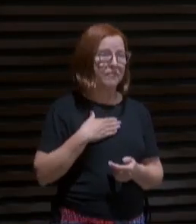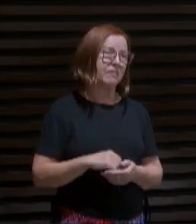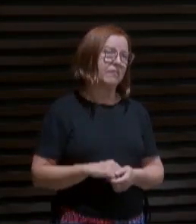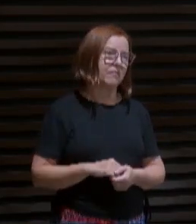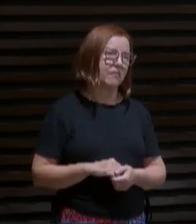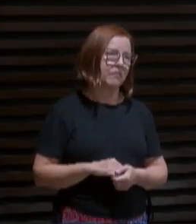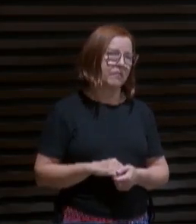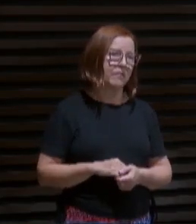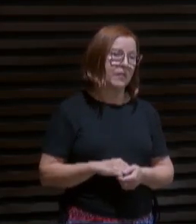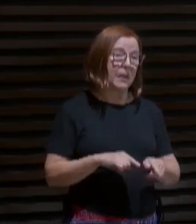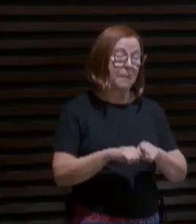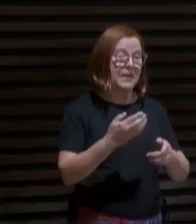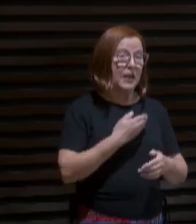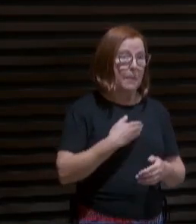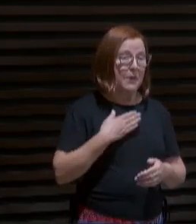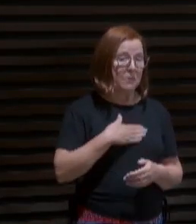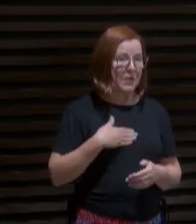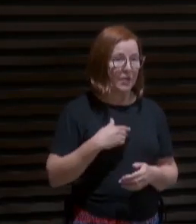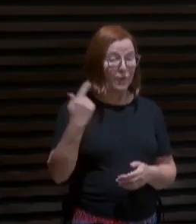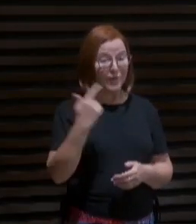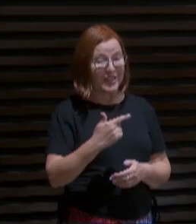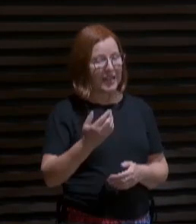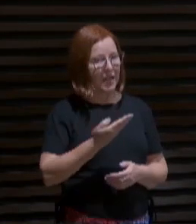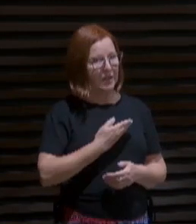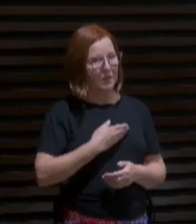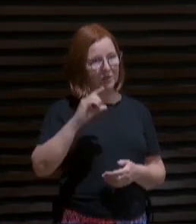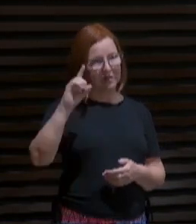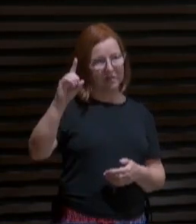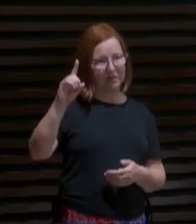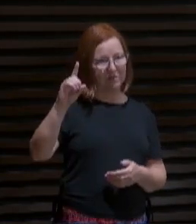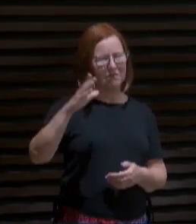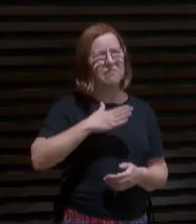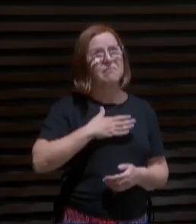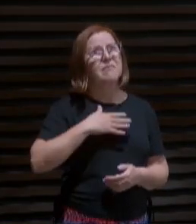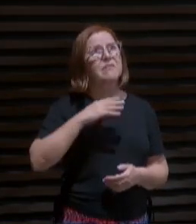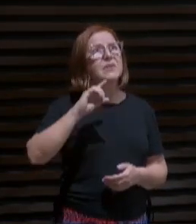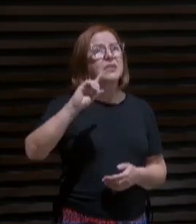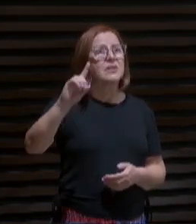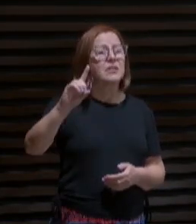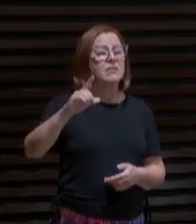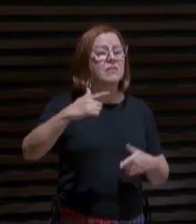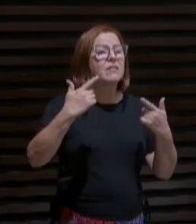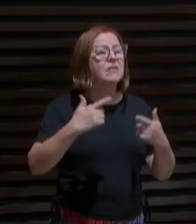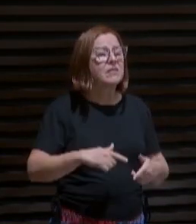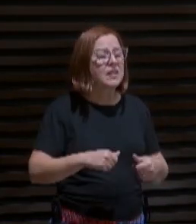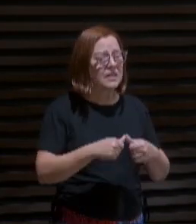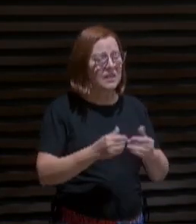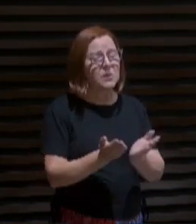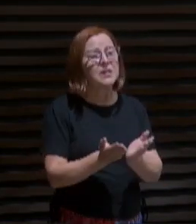Mais amigo dos prazeres do que amigo de Deus. Meu Deus, onde é que está a igreja?